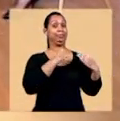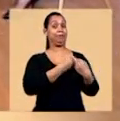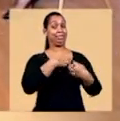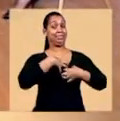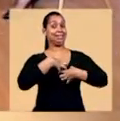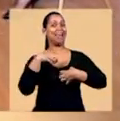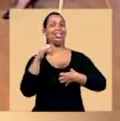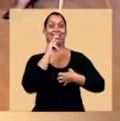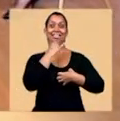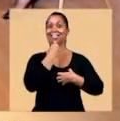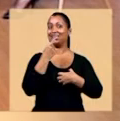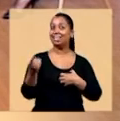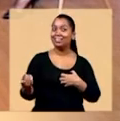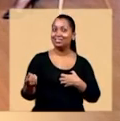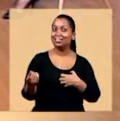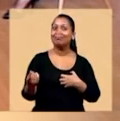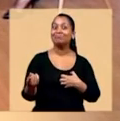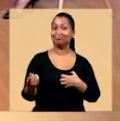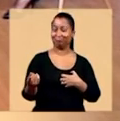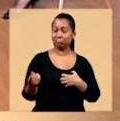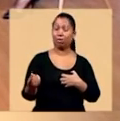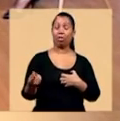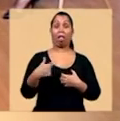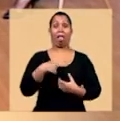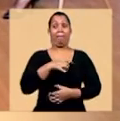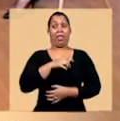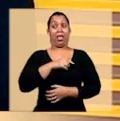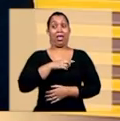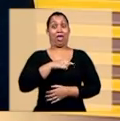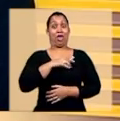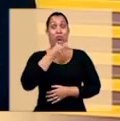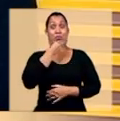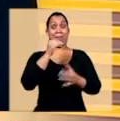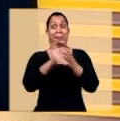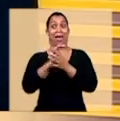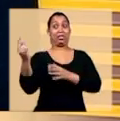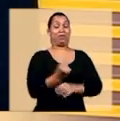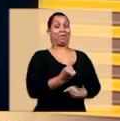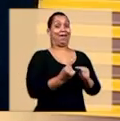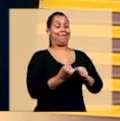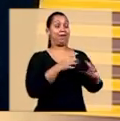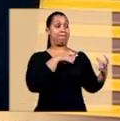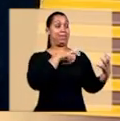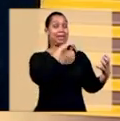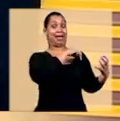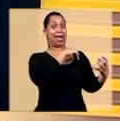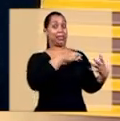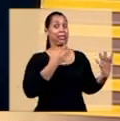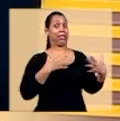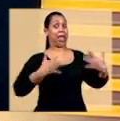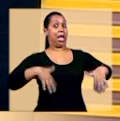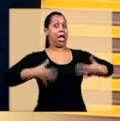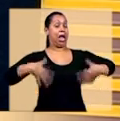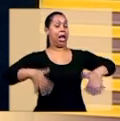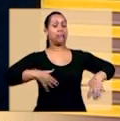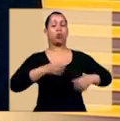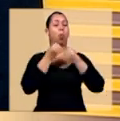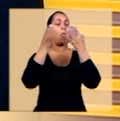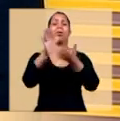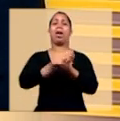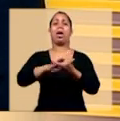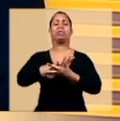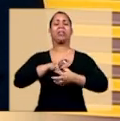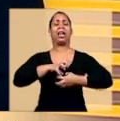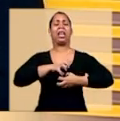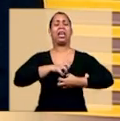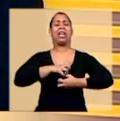as famílias se doem pela família, pela pessoa. Então, as pessoas têm medo de contar para os familiares. Então, eles não